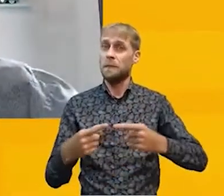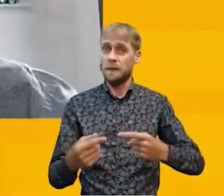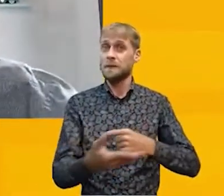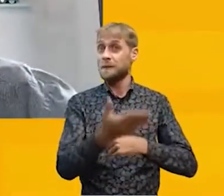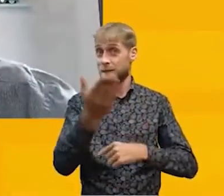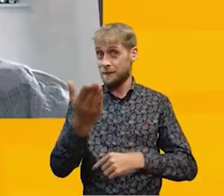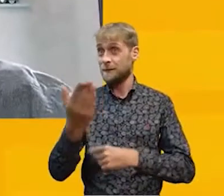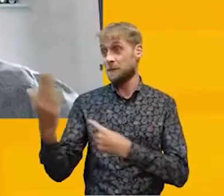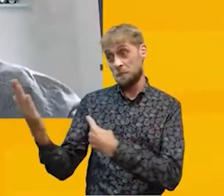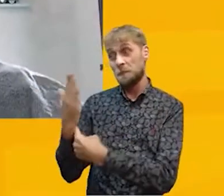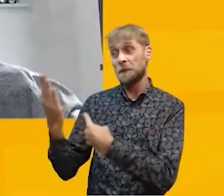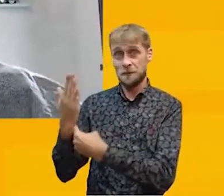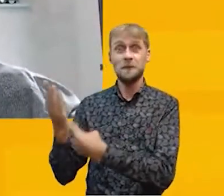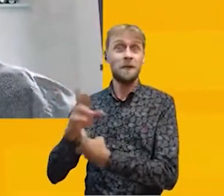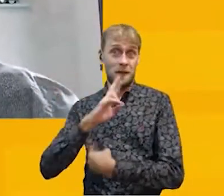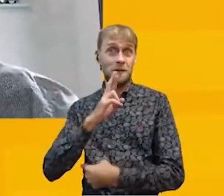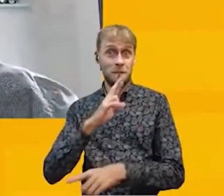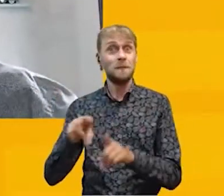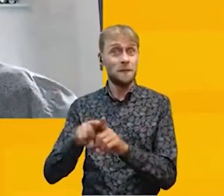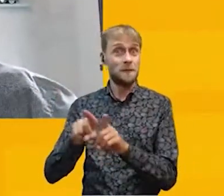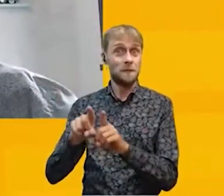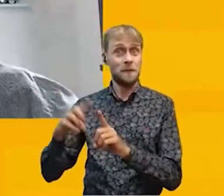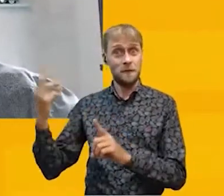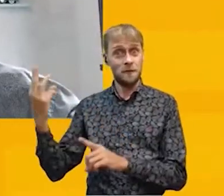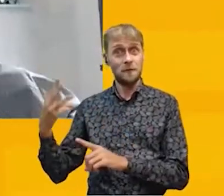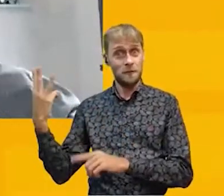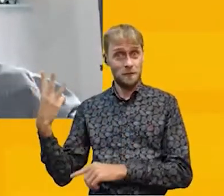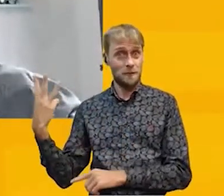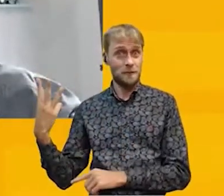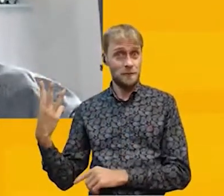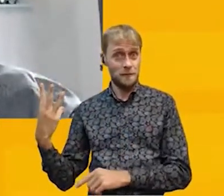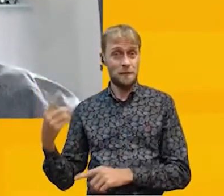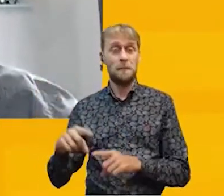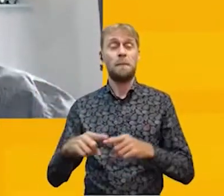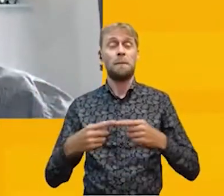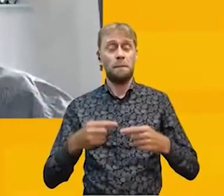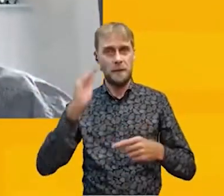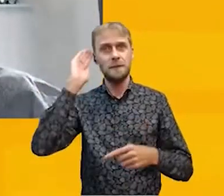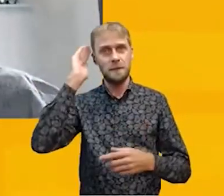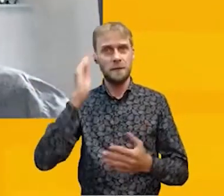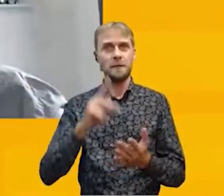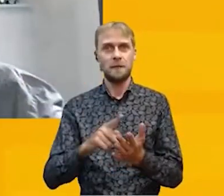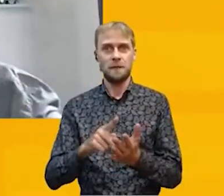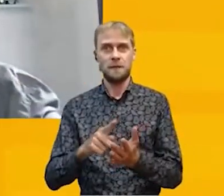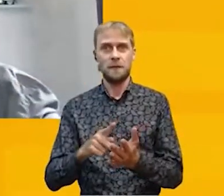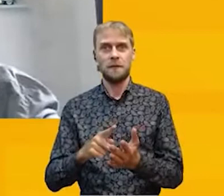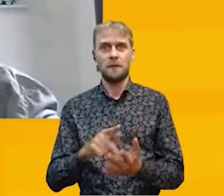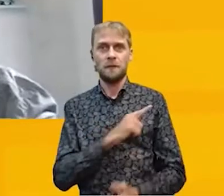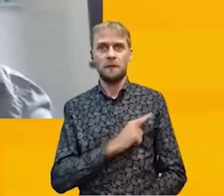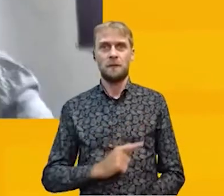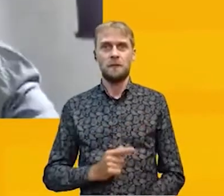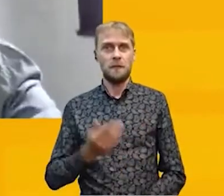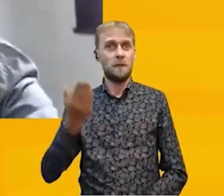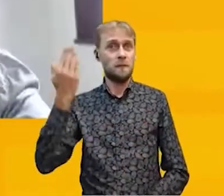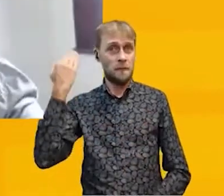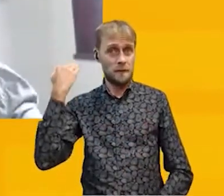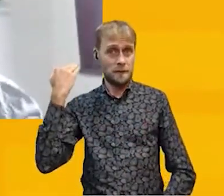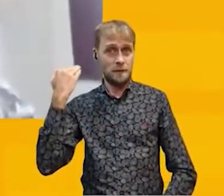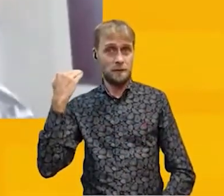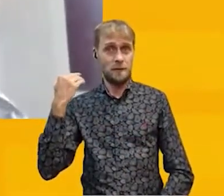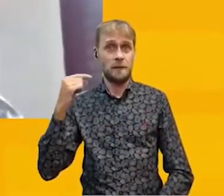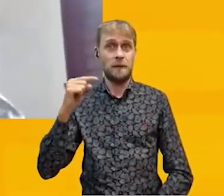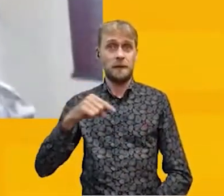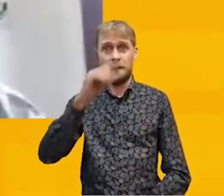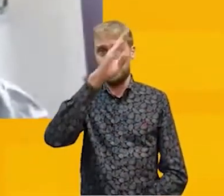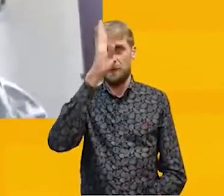também vão me ajudar a responder. Mas eu entendo o seguinte, que no governo passado, e aqui no Brasil a